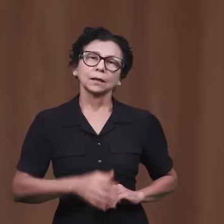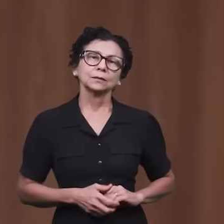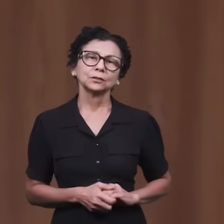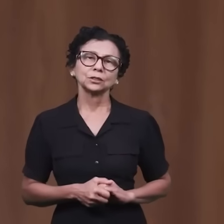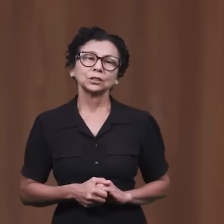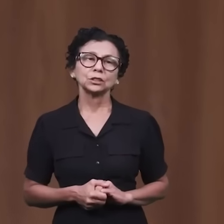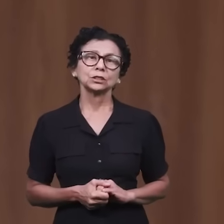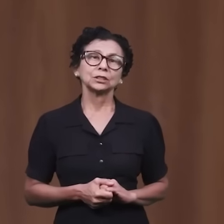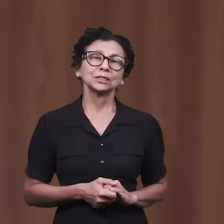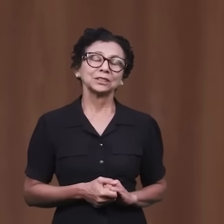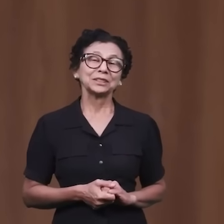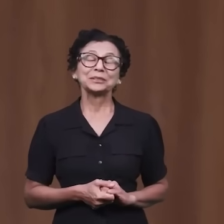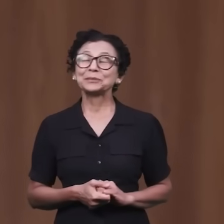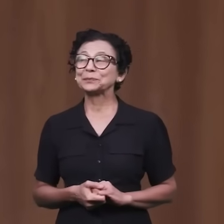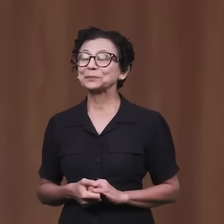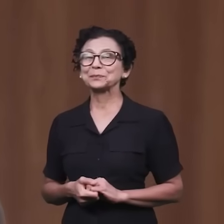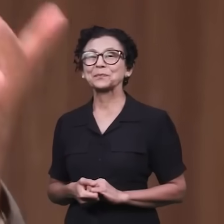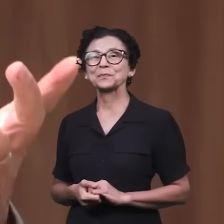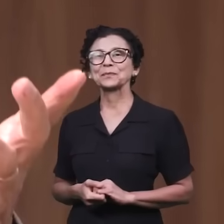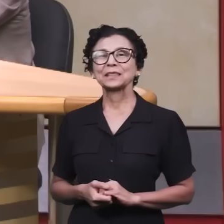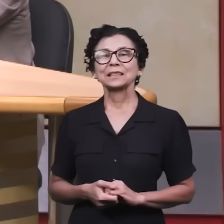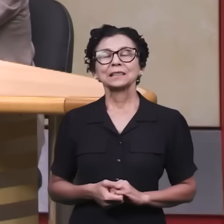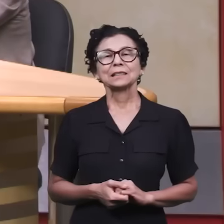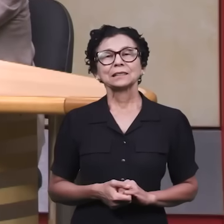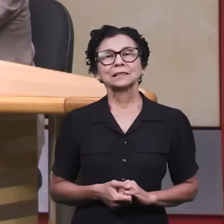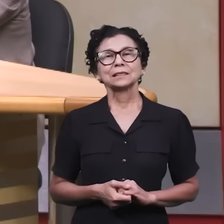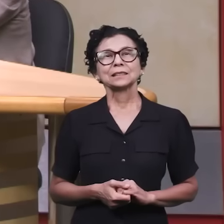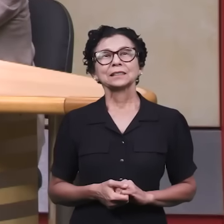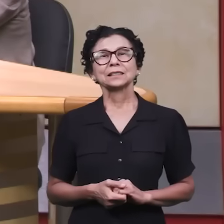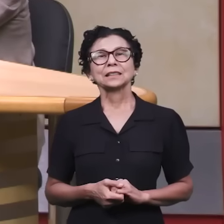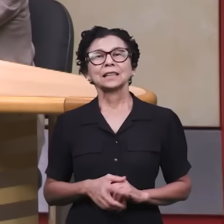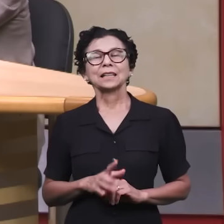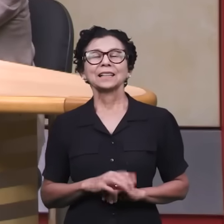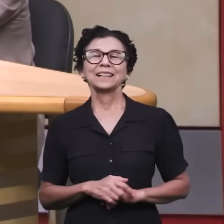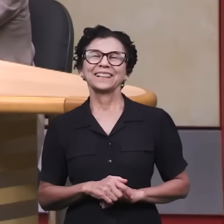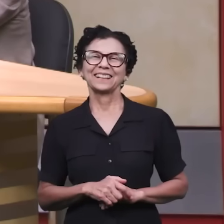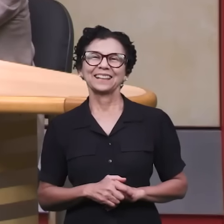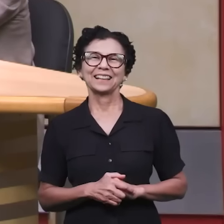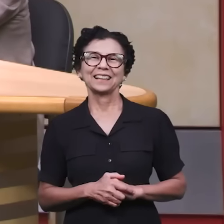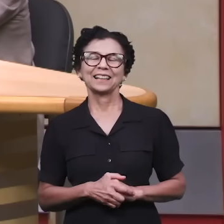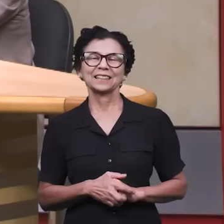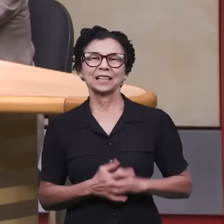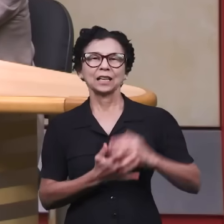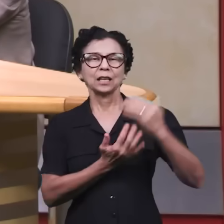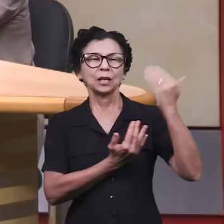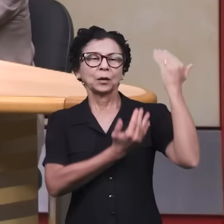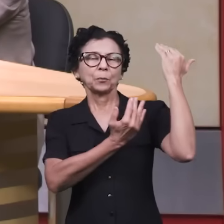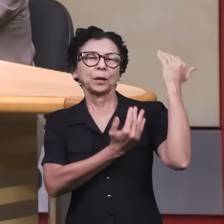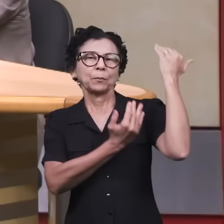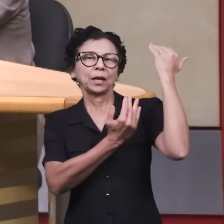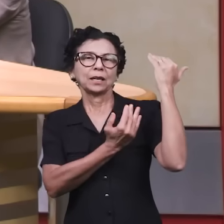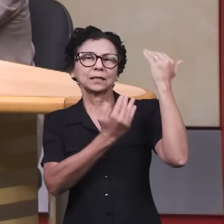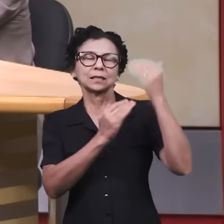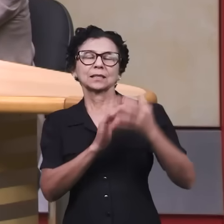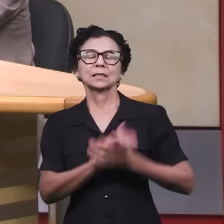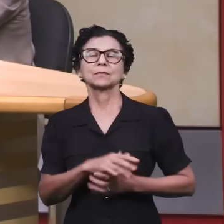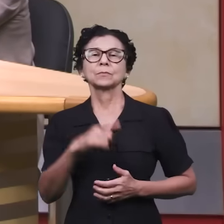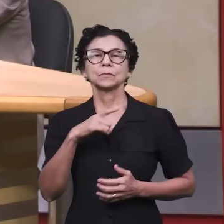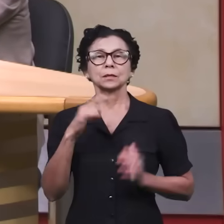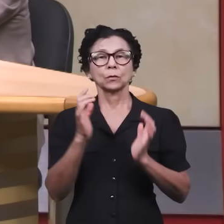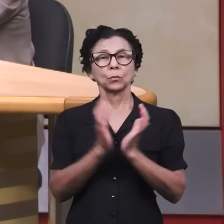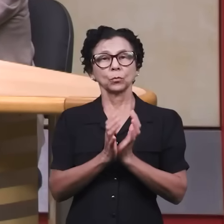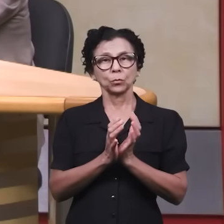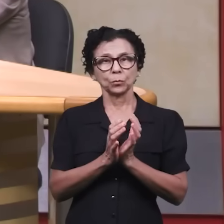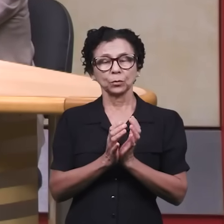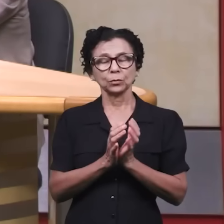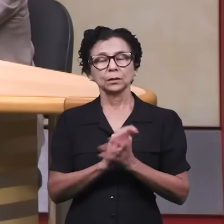oportunidade de ter até, por incrível que pareça, ter participação até de bebês. Por que bebês? Porque nós temos uma classe